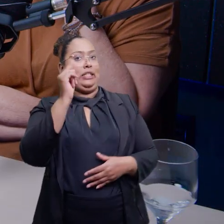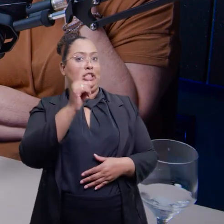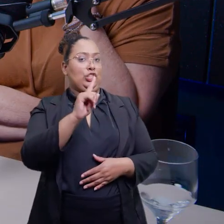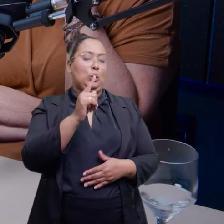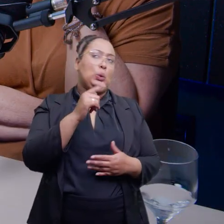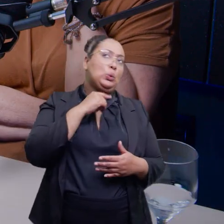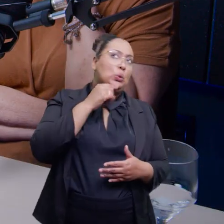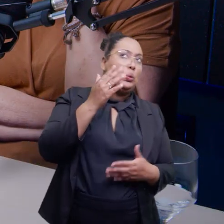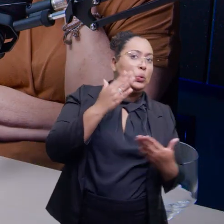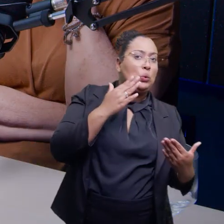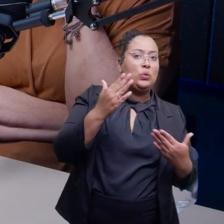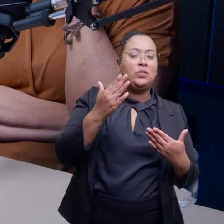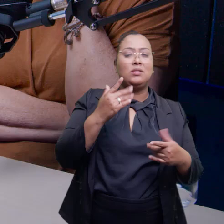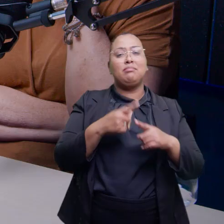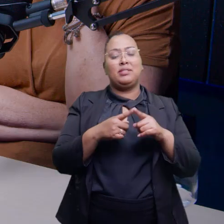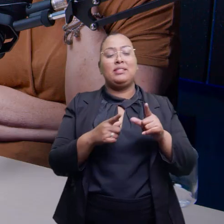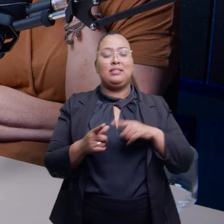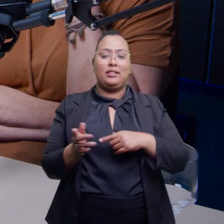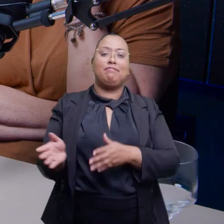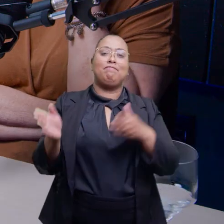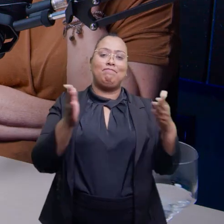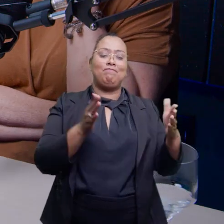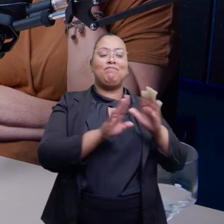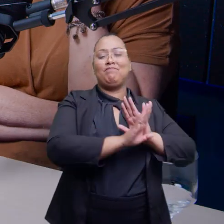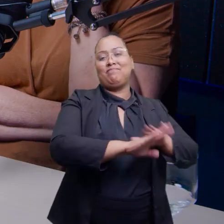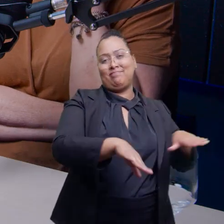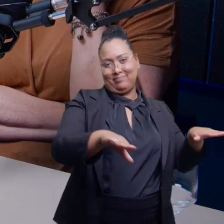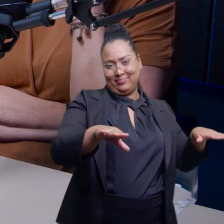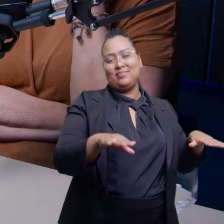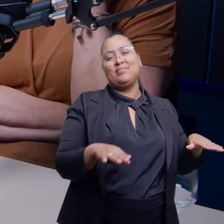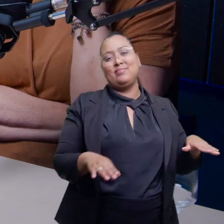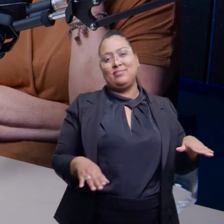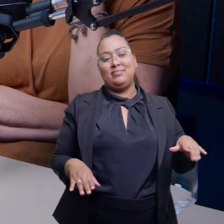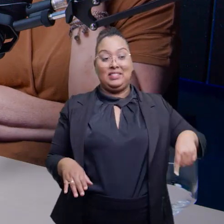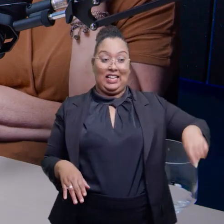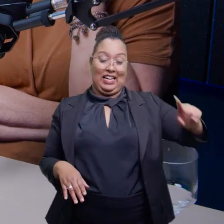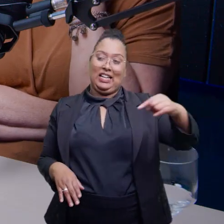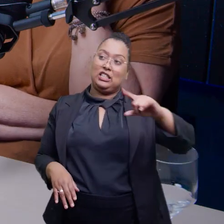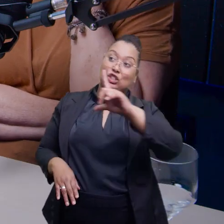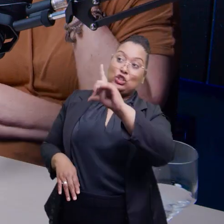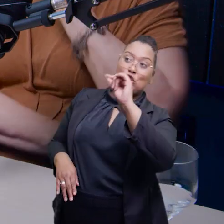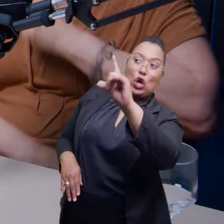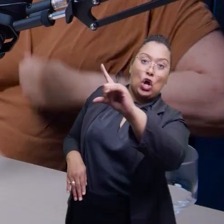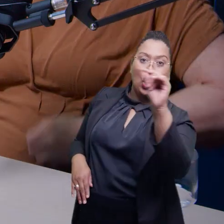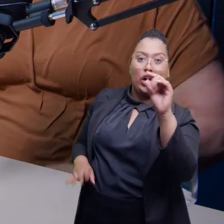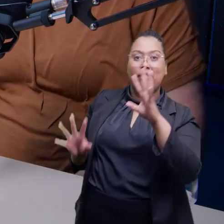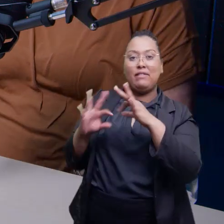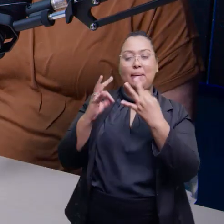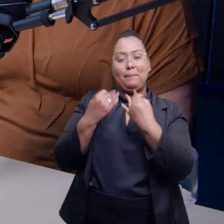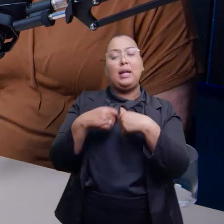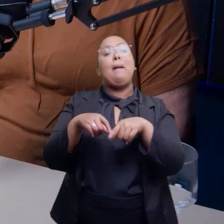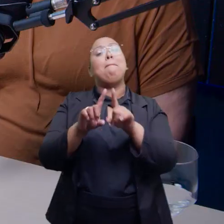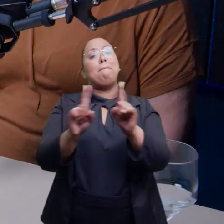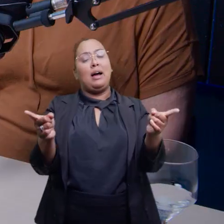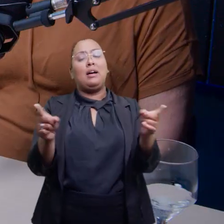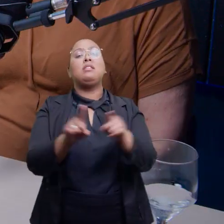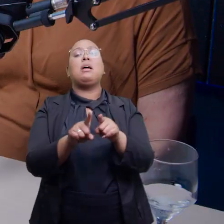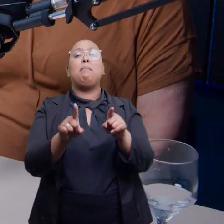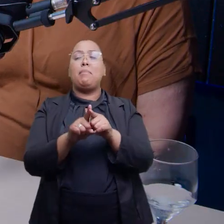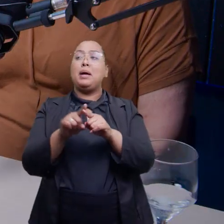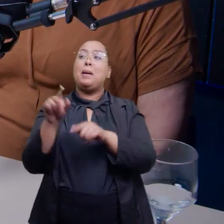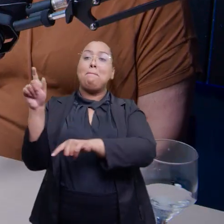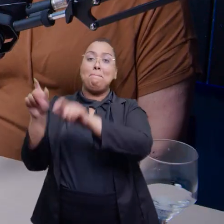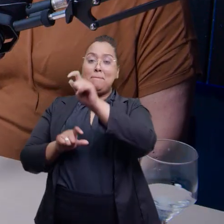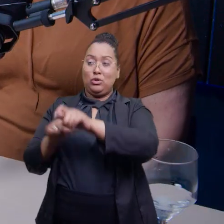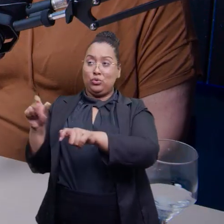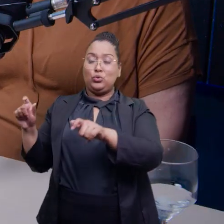dúvida, porque a gente tem esse lado das crianças que vão ser, que a gente quer que as crianças escolham suas famílias, né, mas a gente também quer que as pessoas